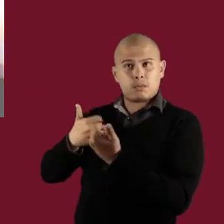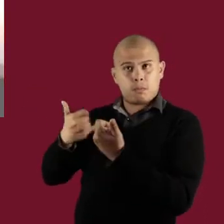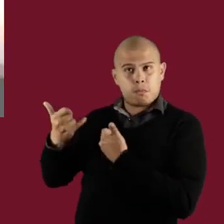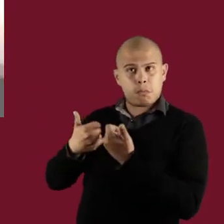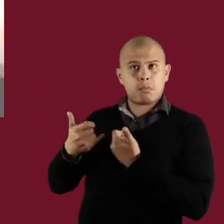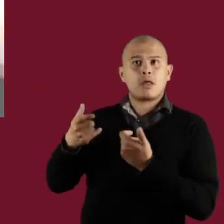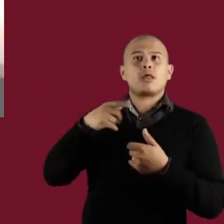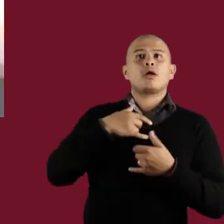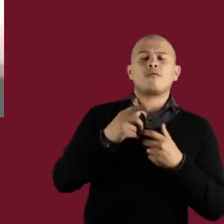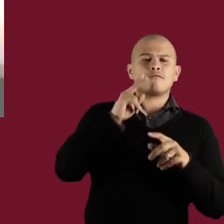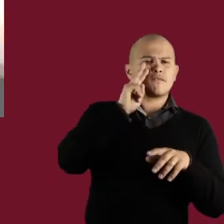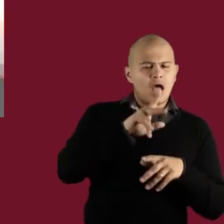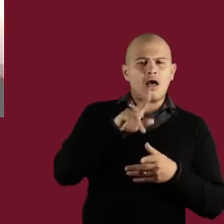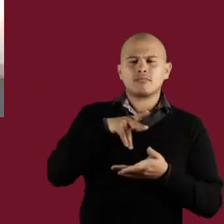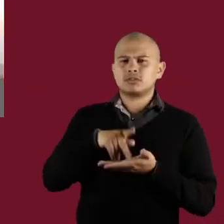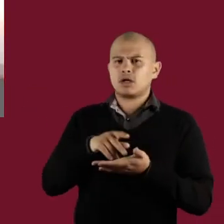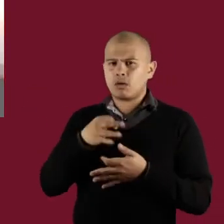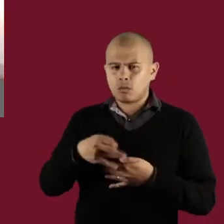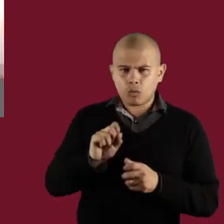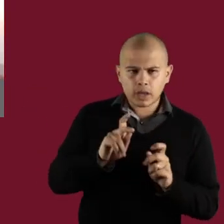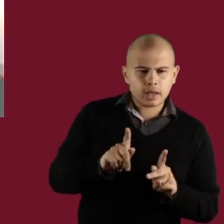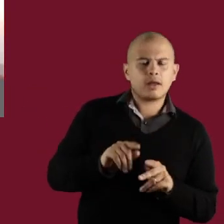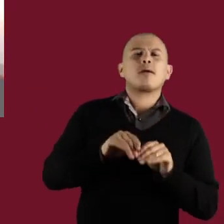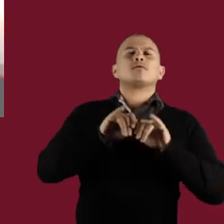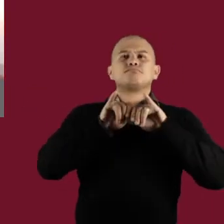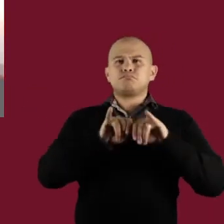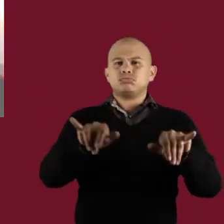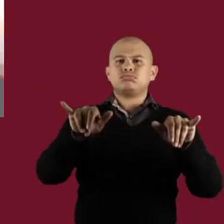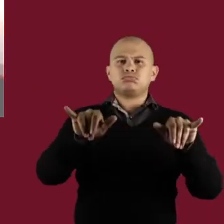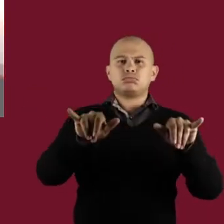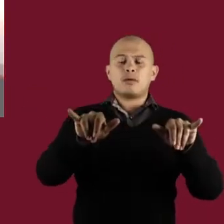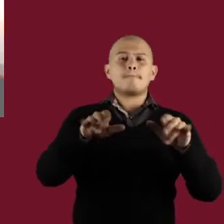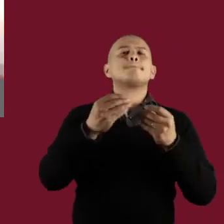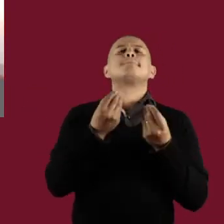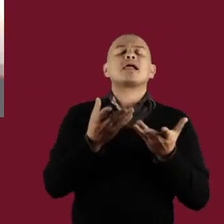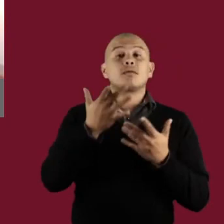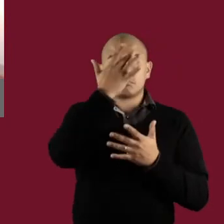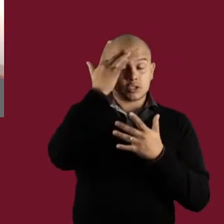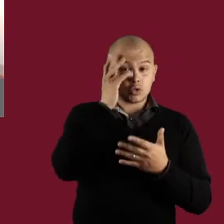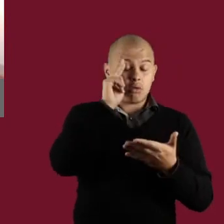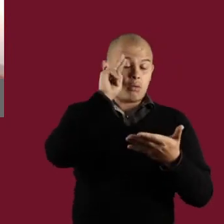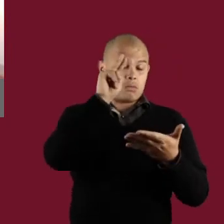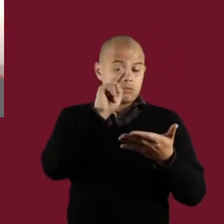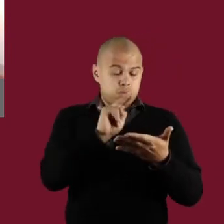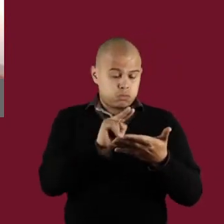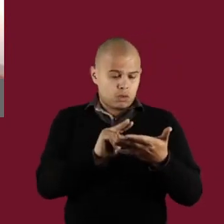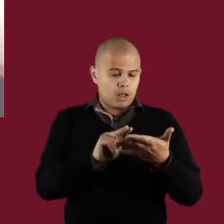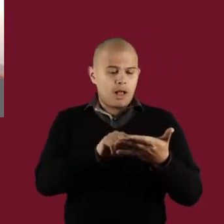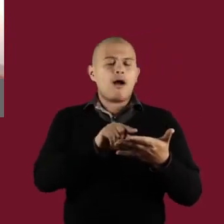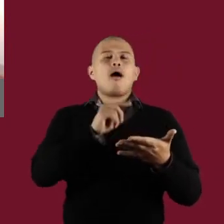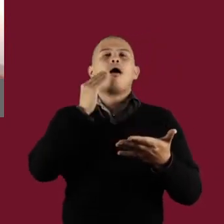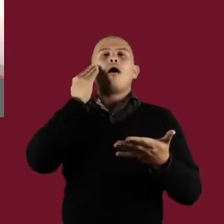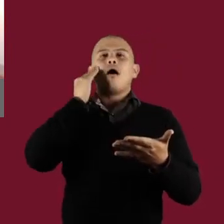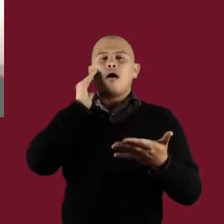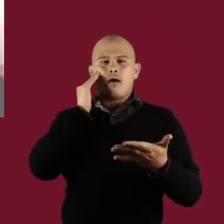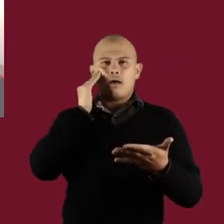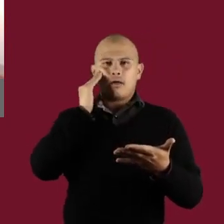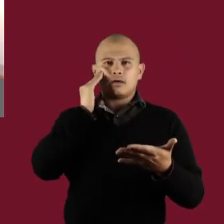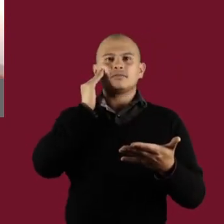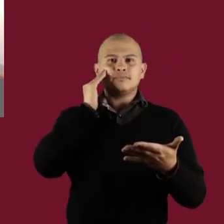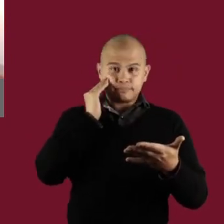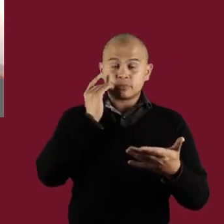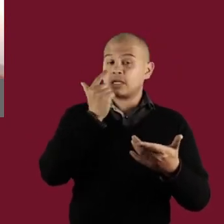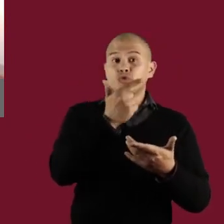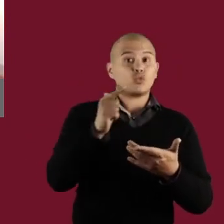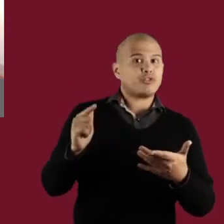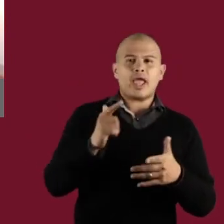colocada e veiculada para que o usuário seja o juiz daquilo que ele está lendo. Então, não existe opinião não